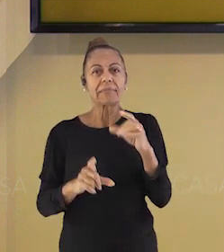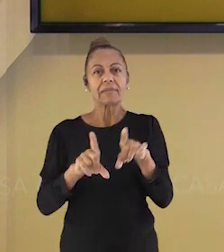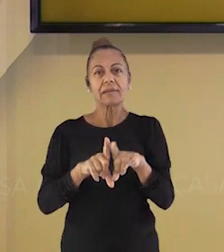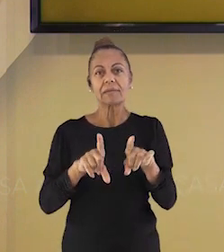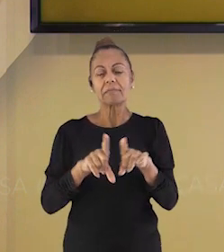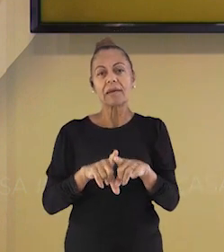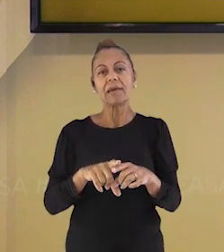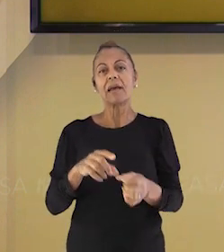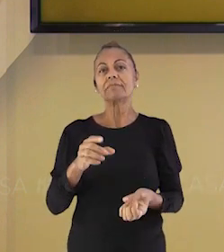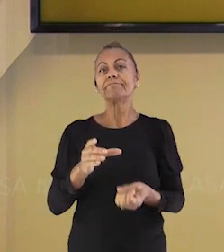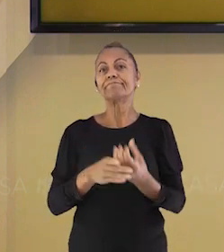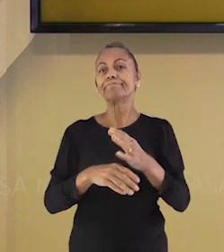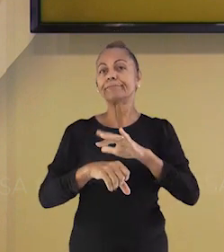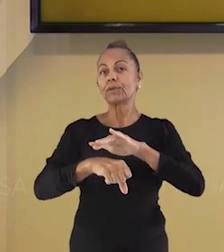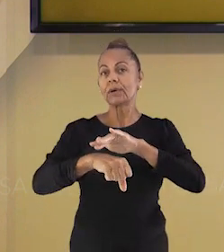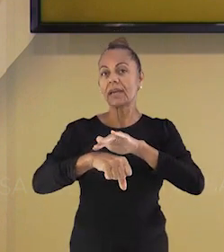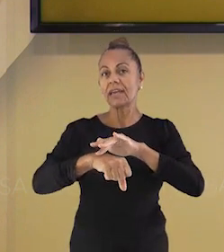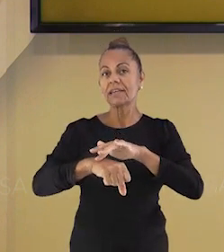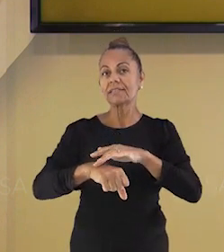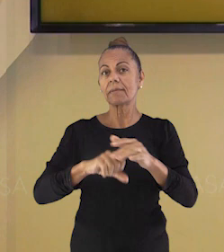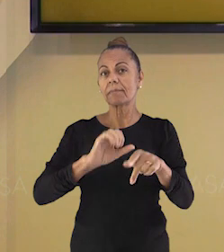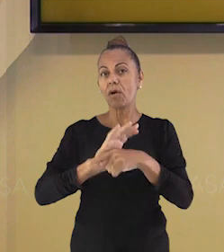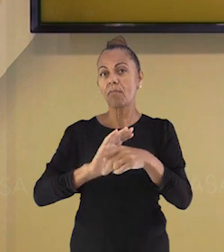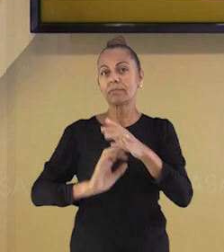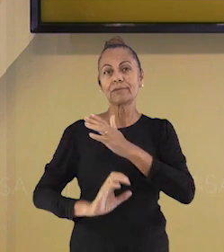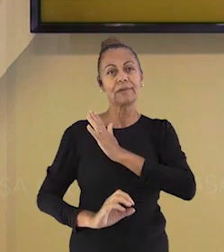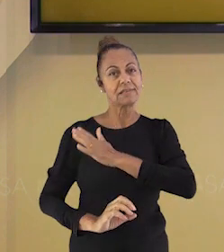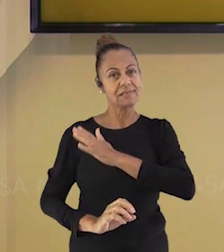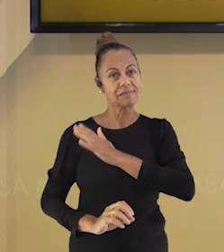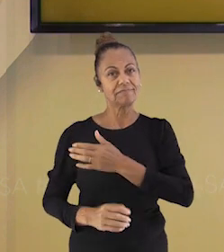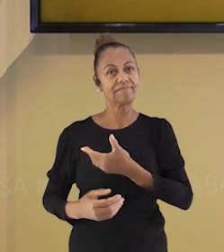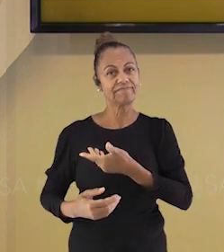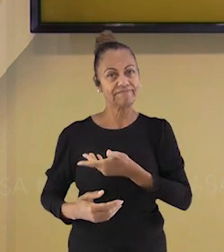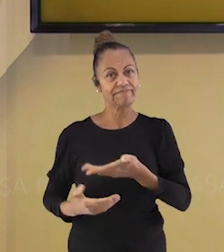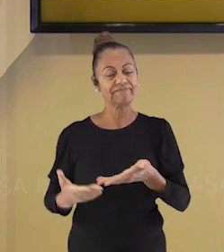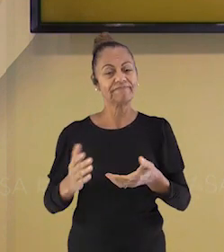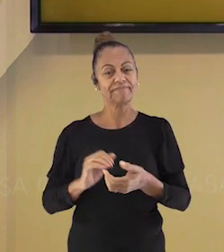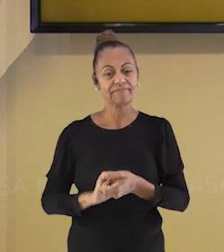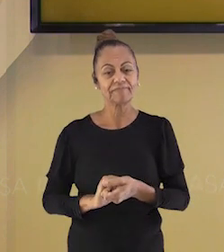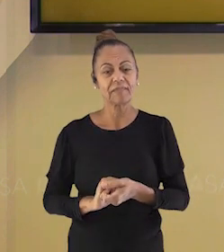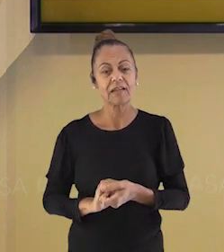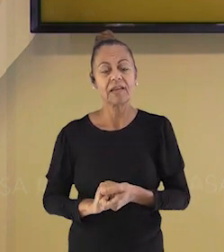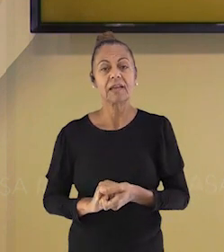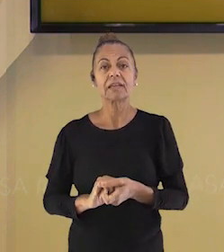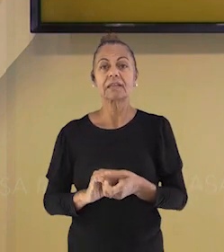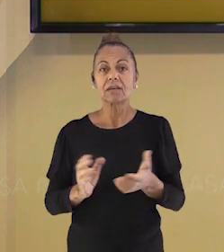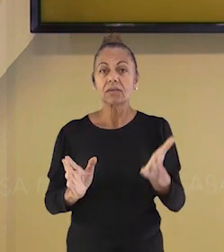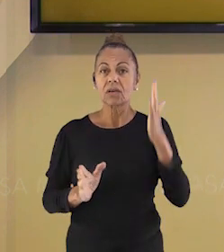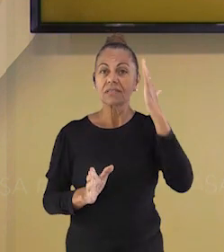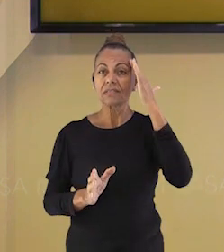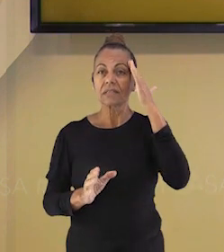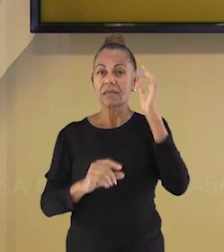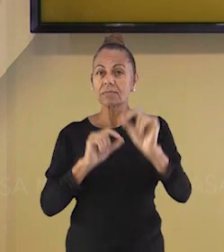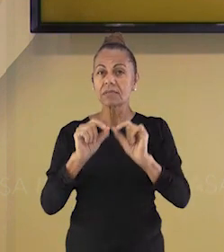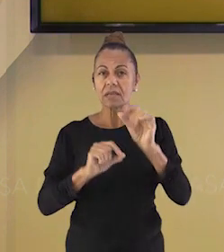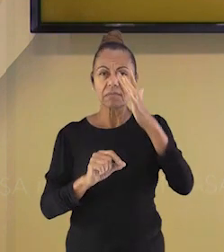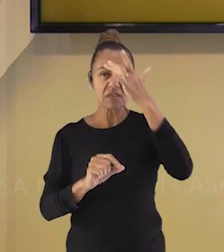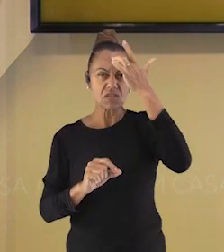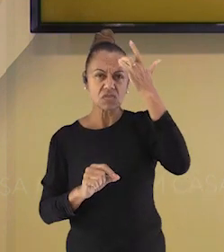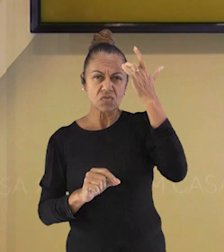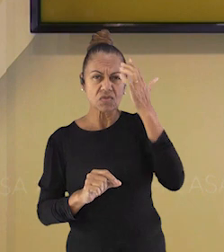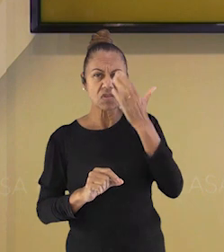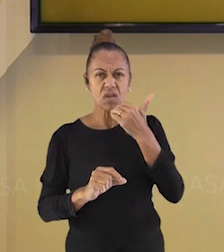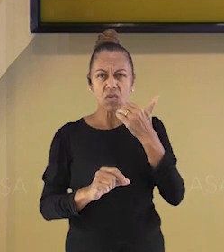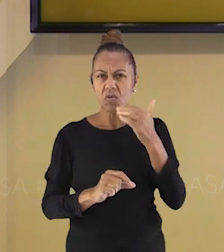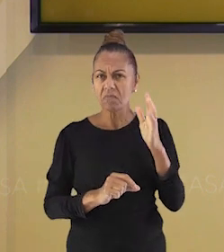rápidos e que sofrem doenças cardiovasculares. Assim, podemos interpretar que, além das pessoas